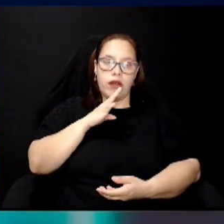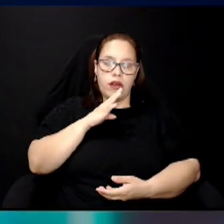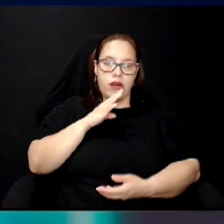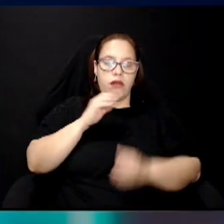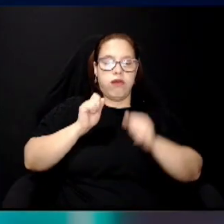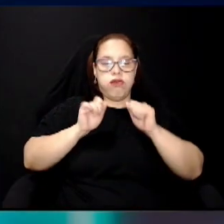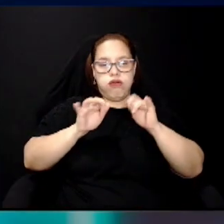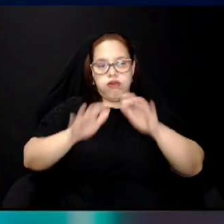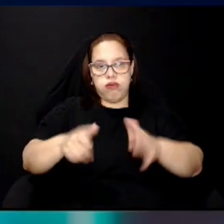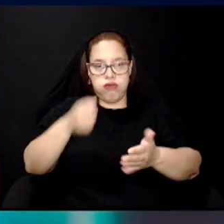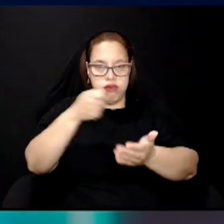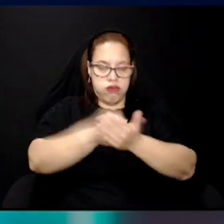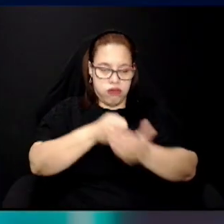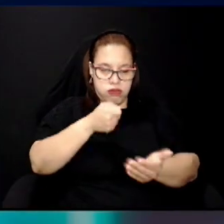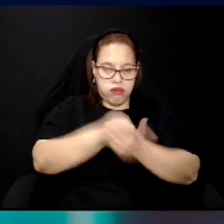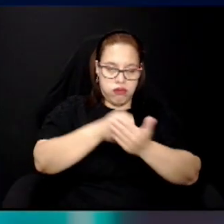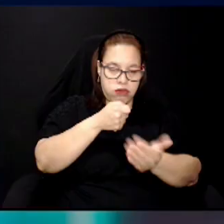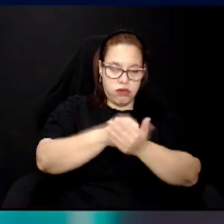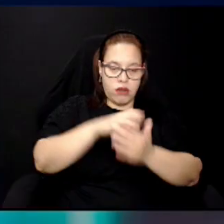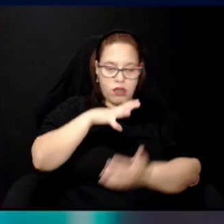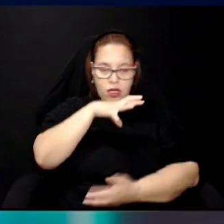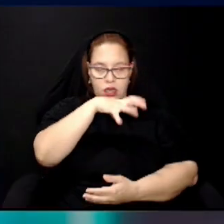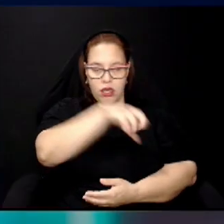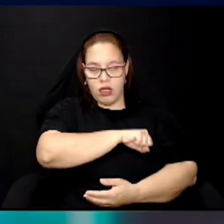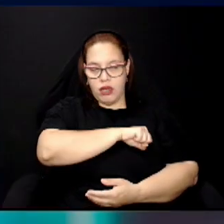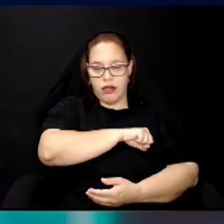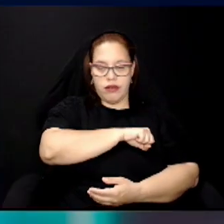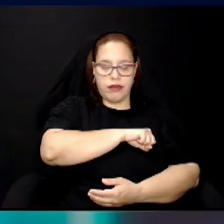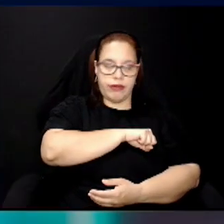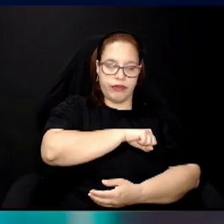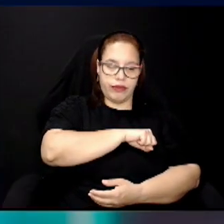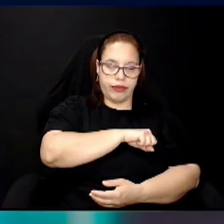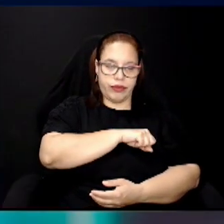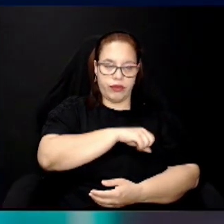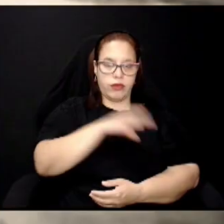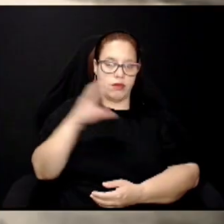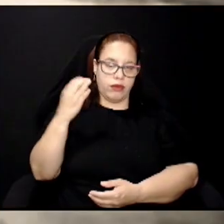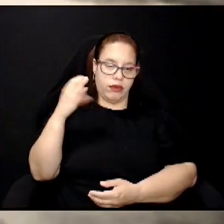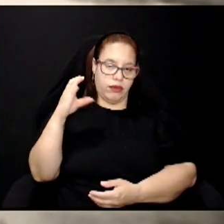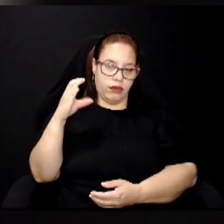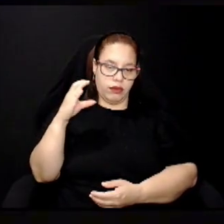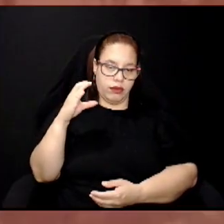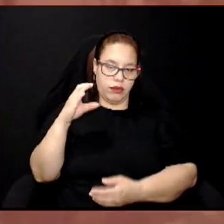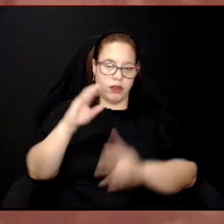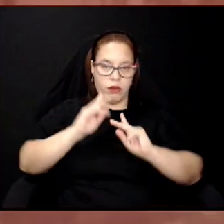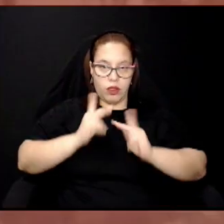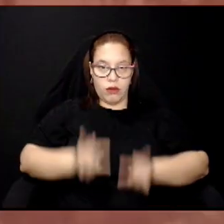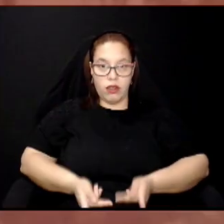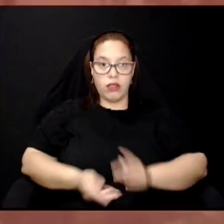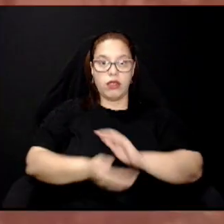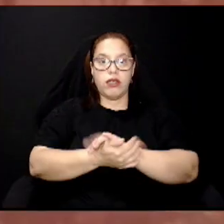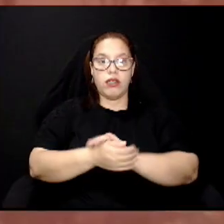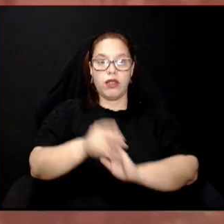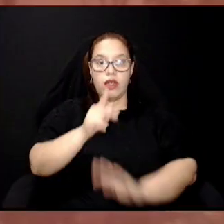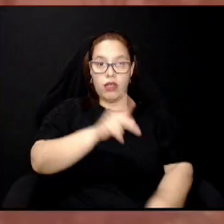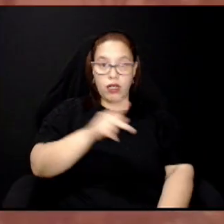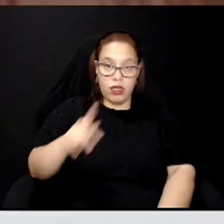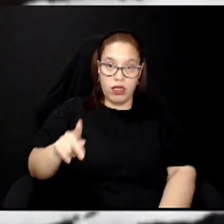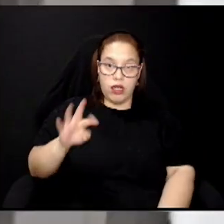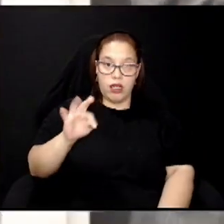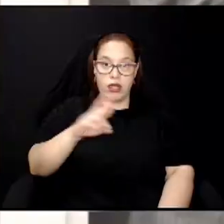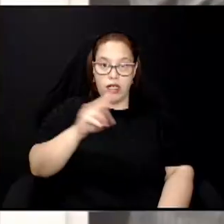dedicação e seu amor incondicional pela ciência e pela humanidade. Professor Antônio Sterges nasceu